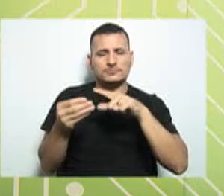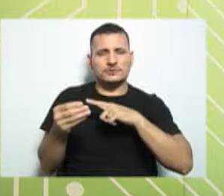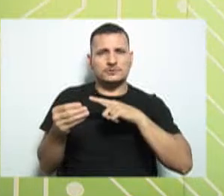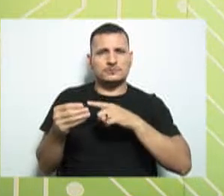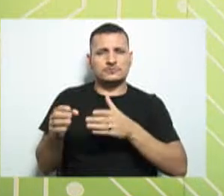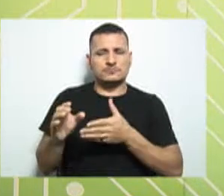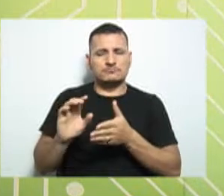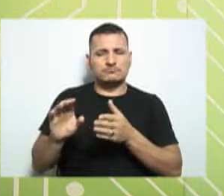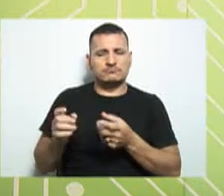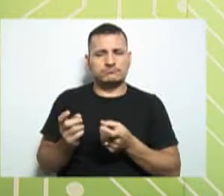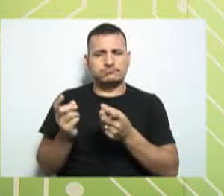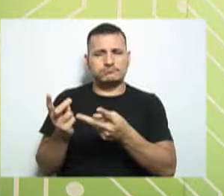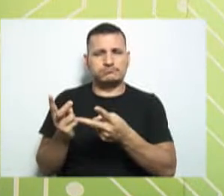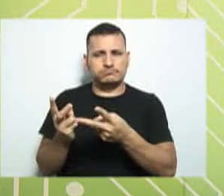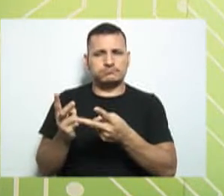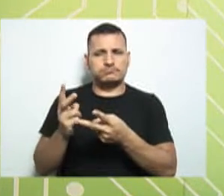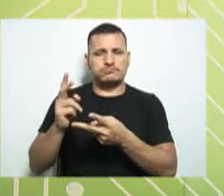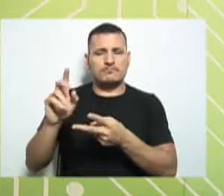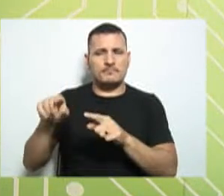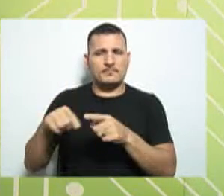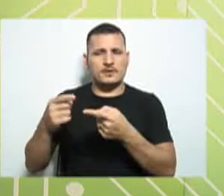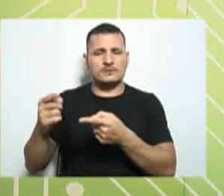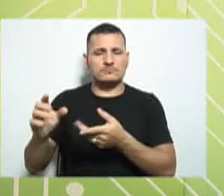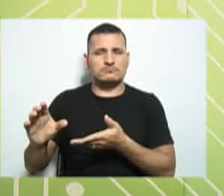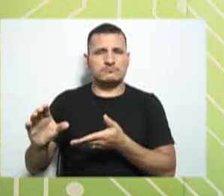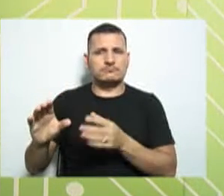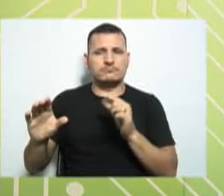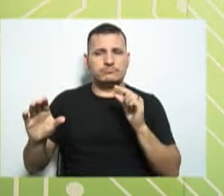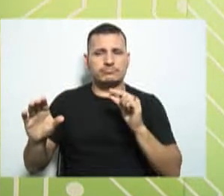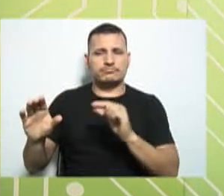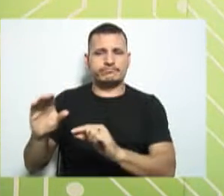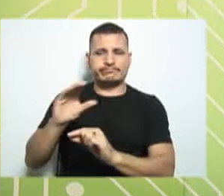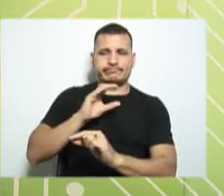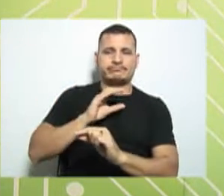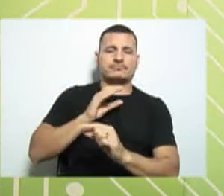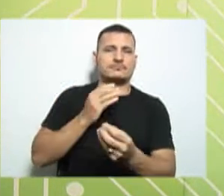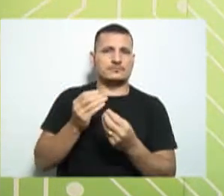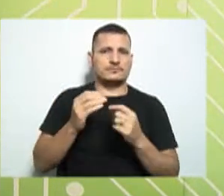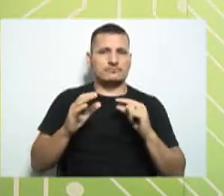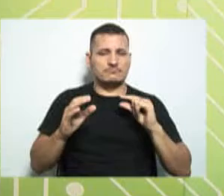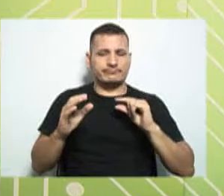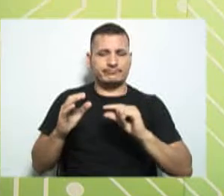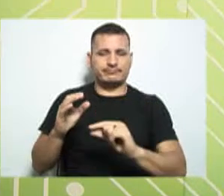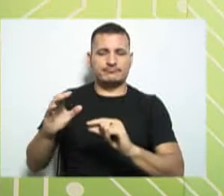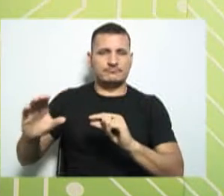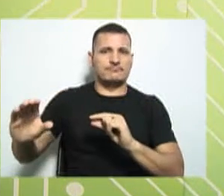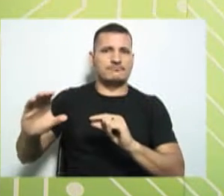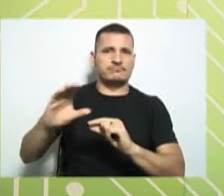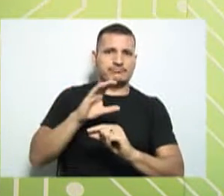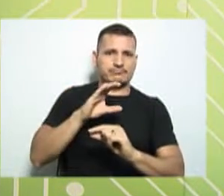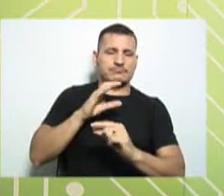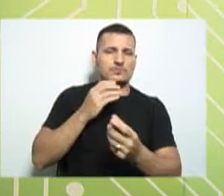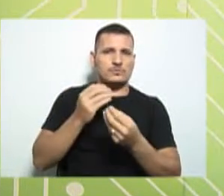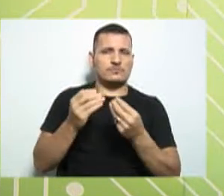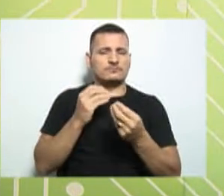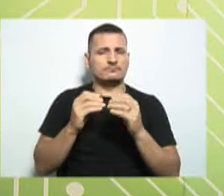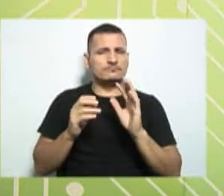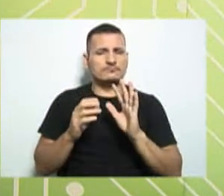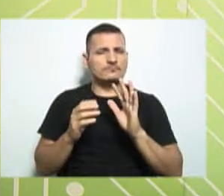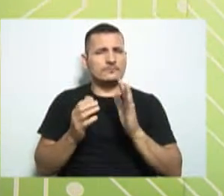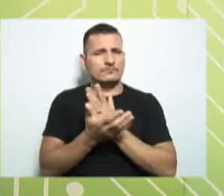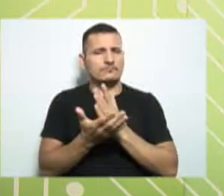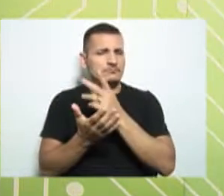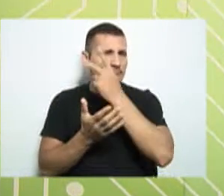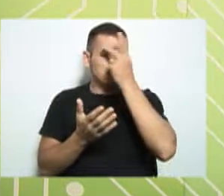nessa venda, certo? Muita gente faz esses levantamentos e não leva em consideração algo que pode trazer